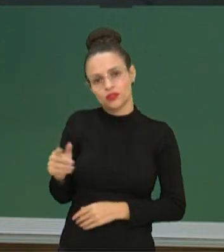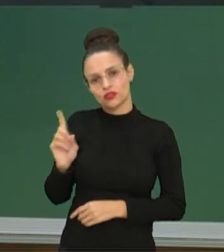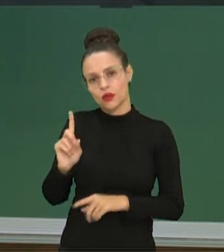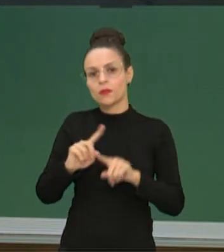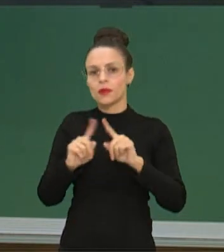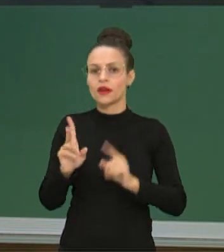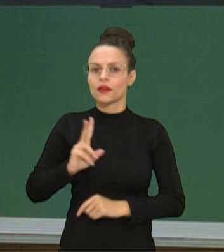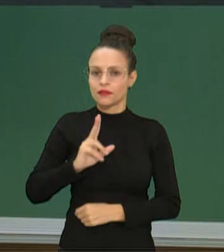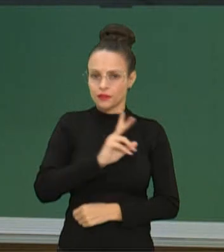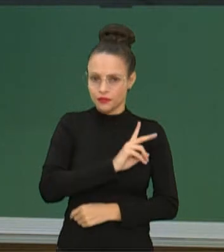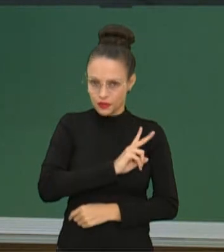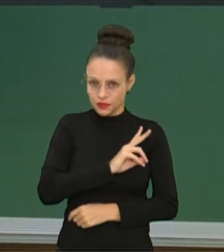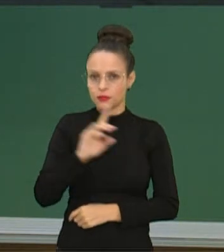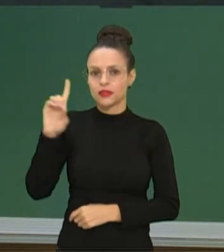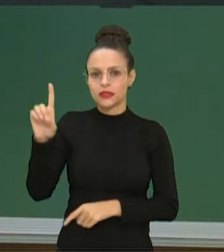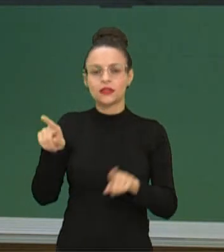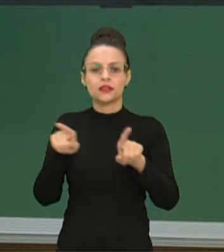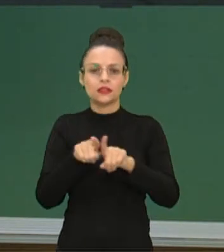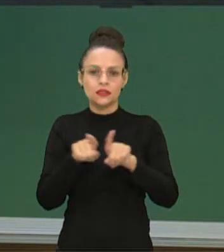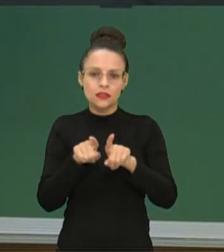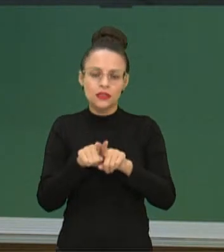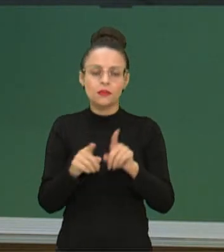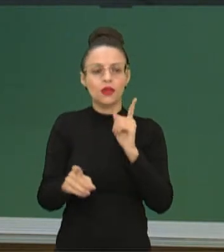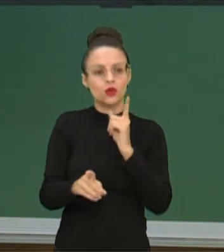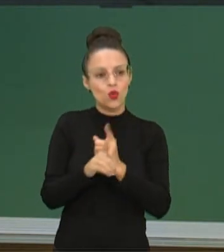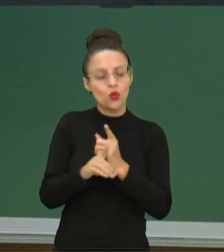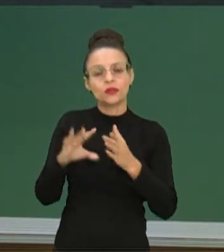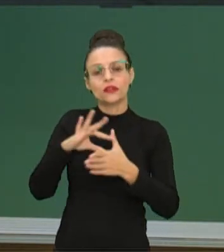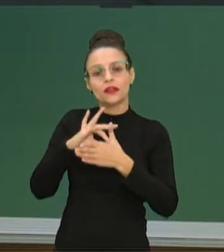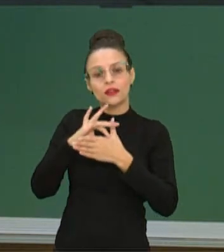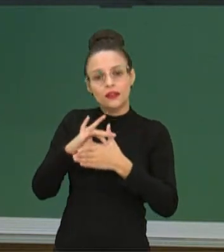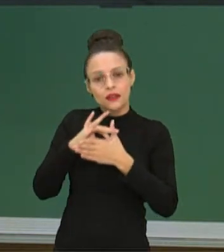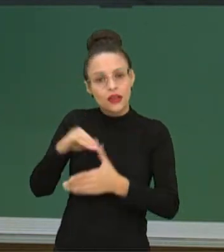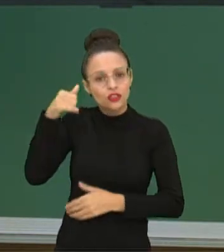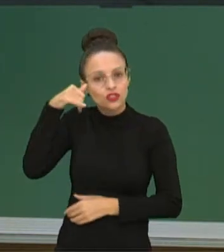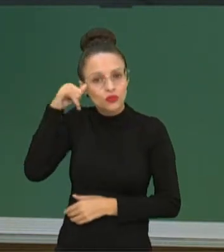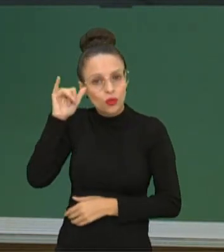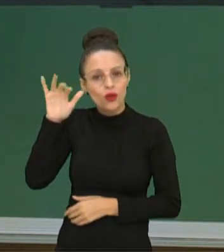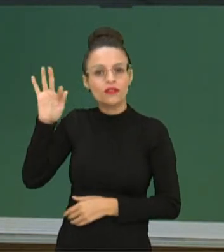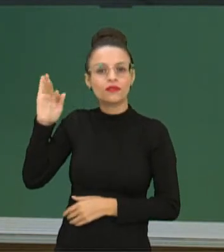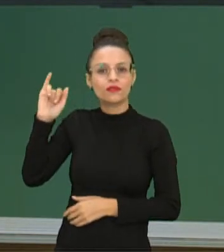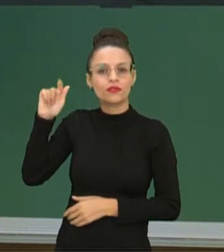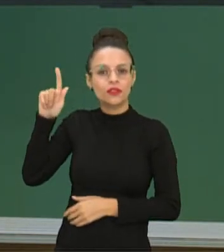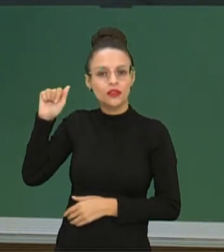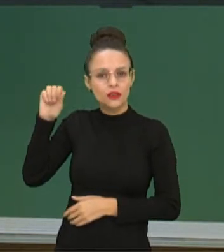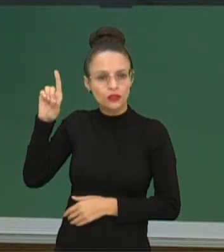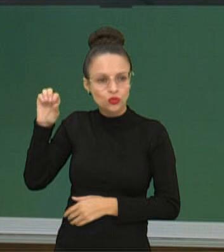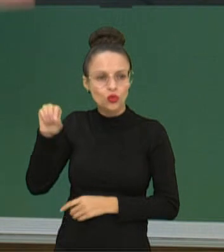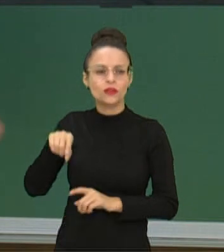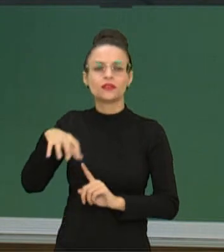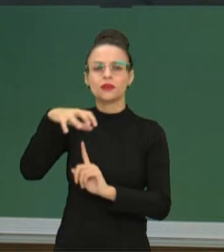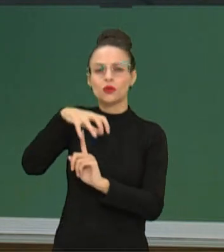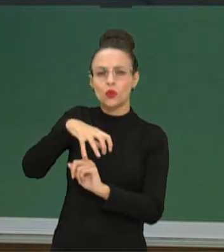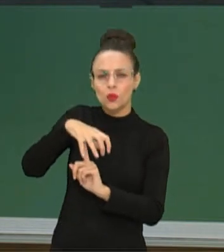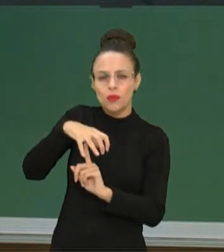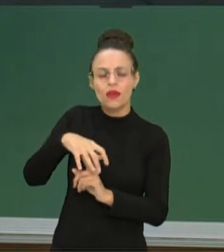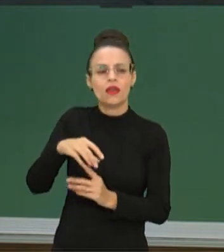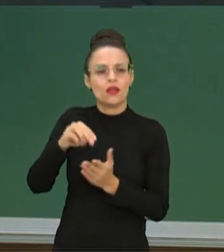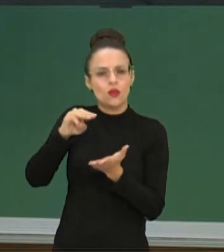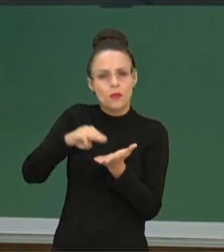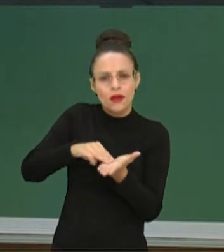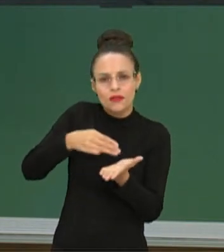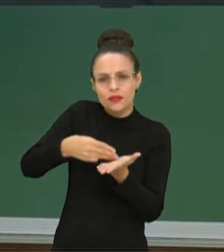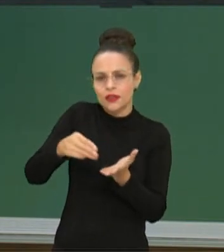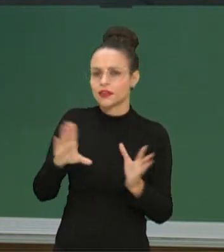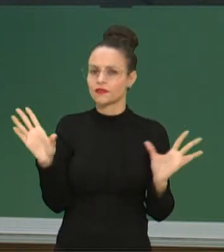D também é encontrada na carne de fígado bovino, em cogumelos, tá? Em manteigas,